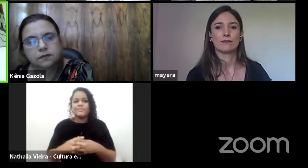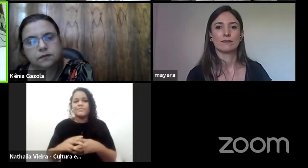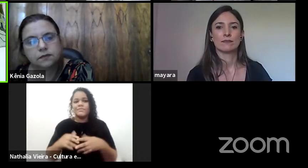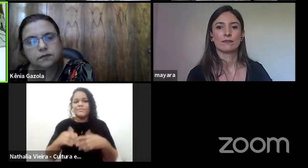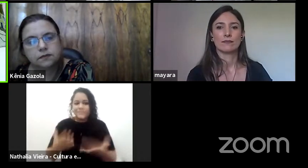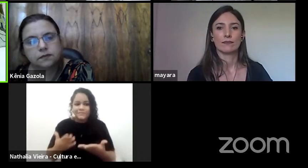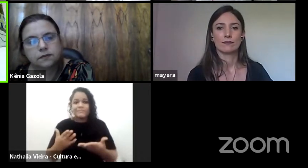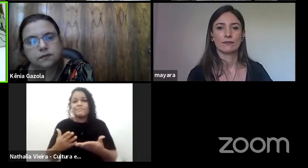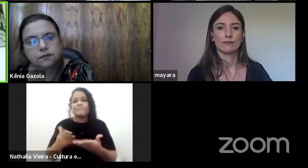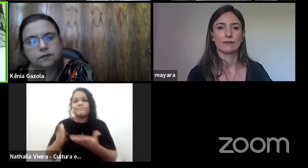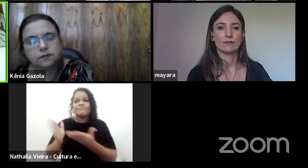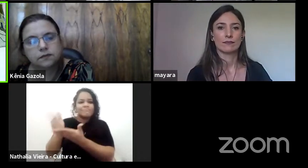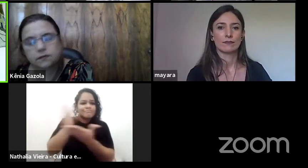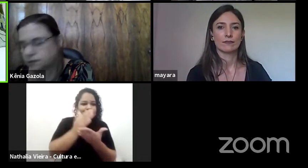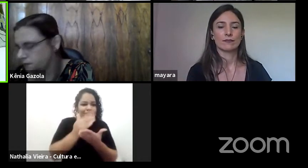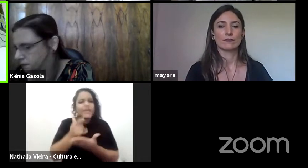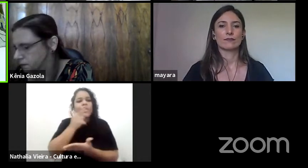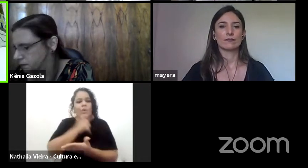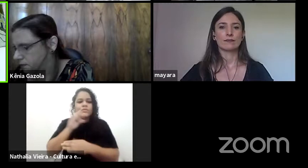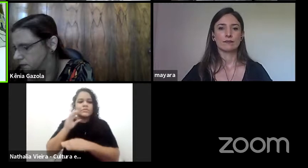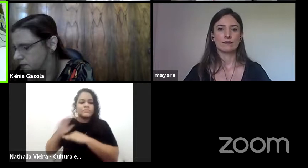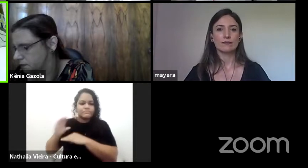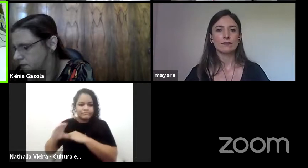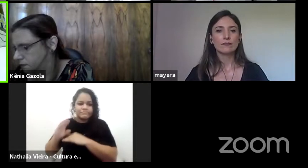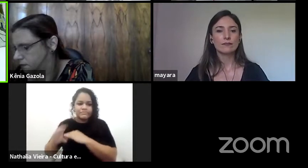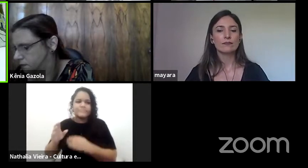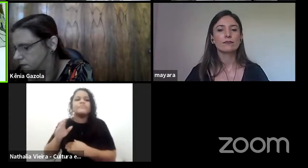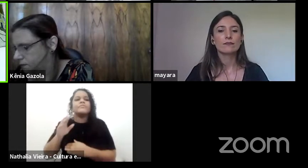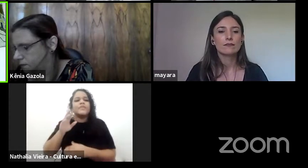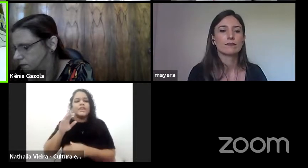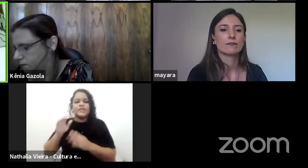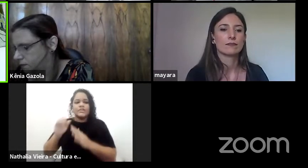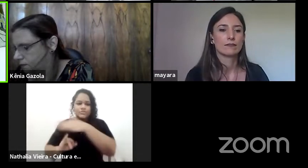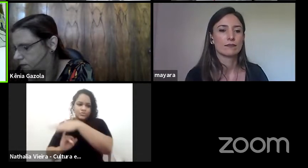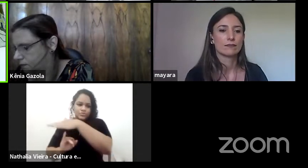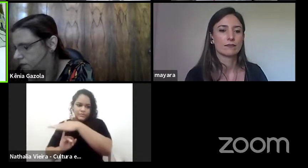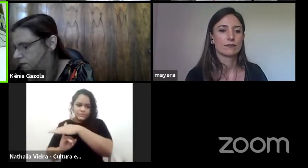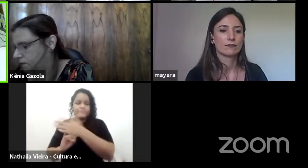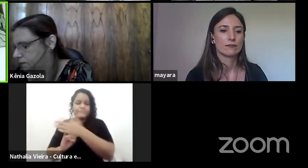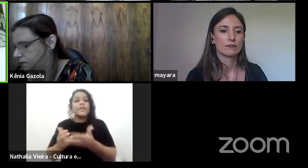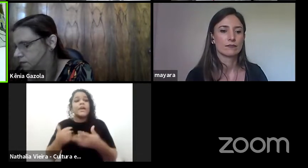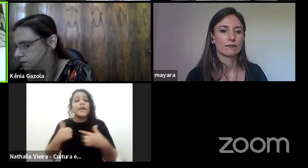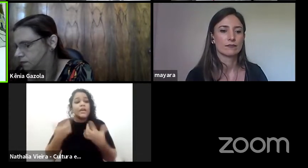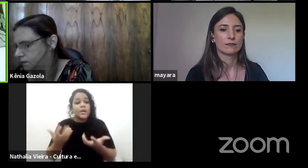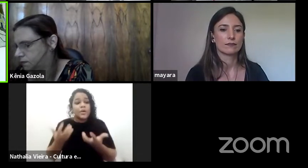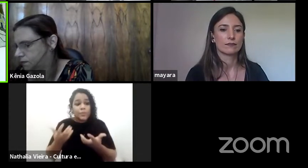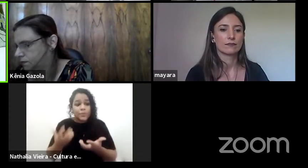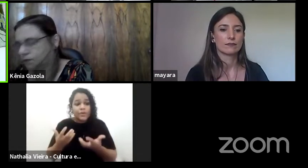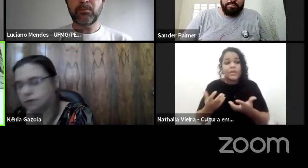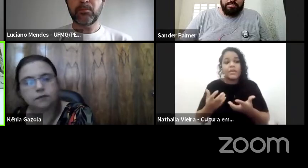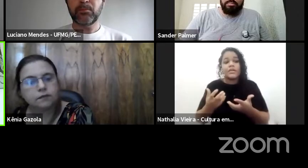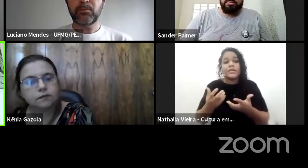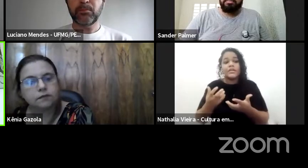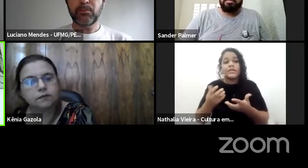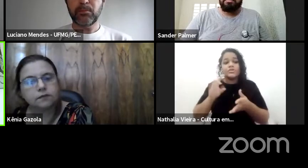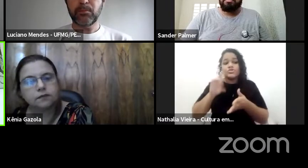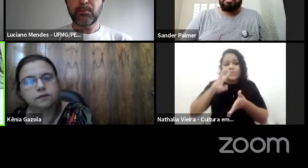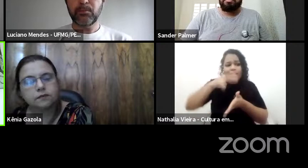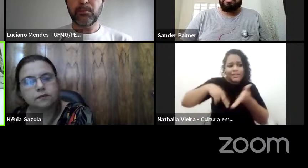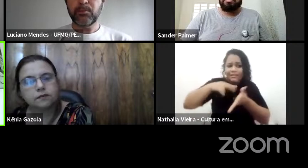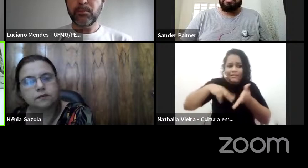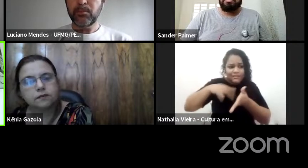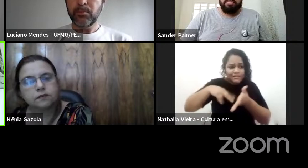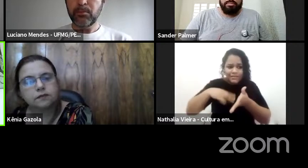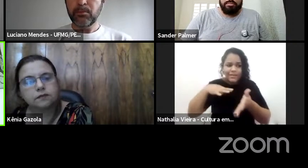esse tipo de instituição. E aí, queria só ler um pouco, e aí, muito rápido,